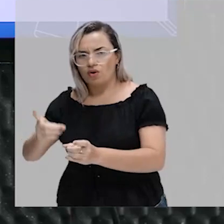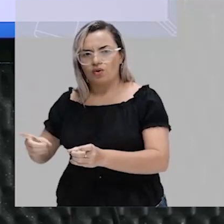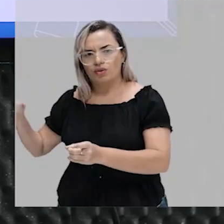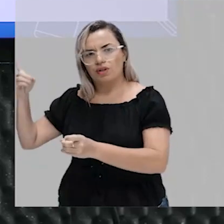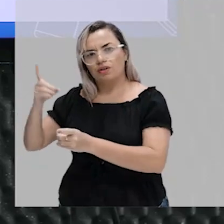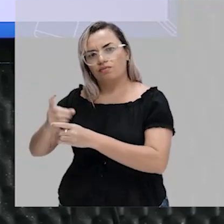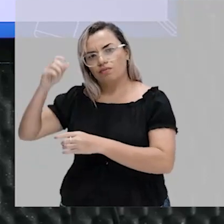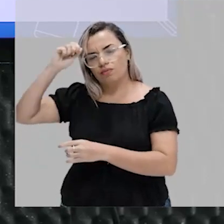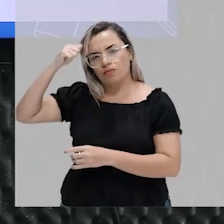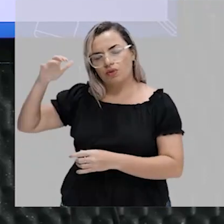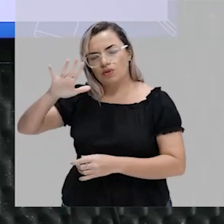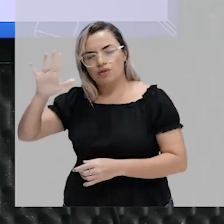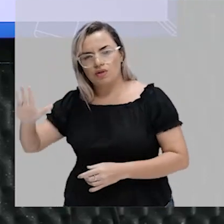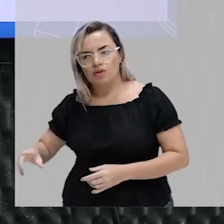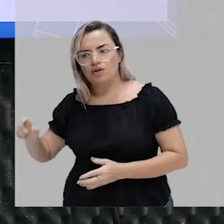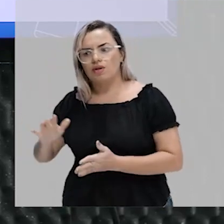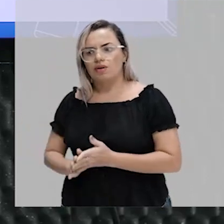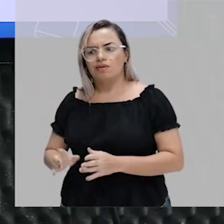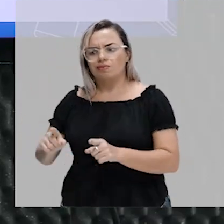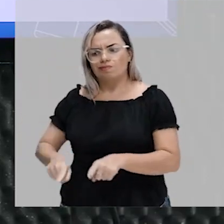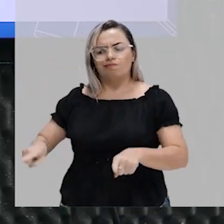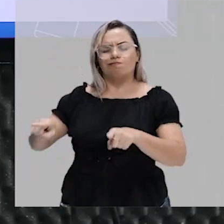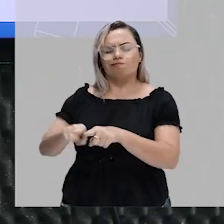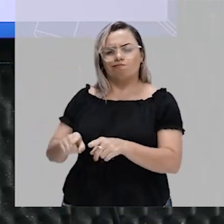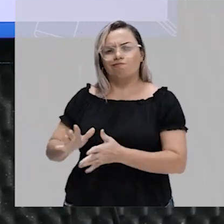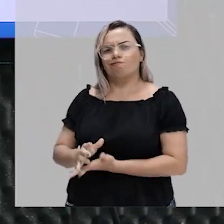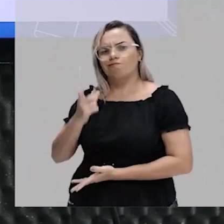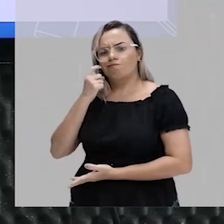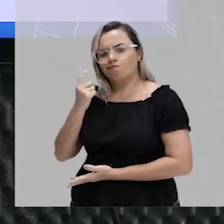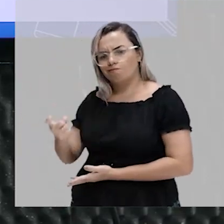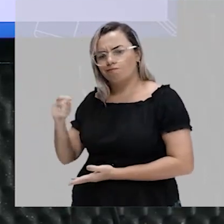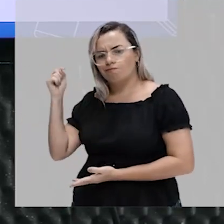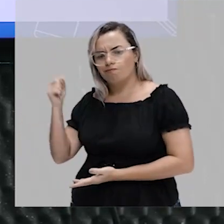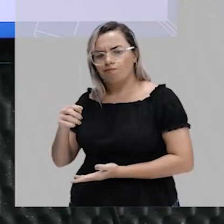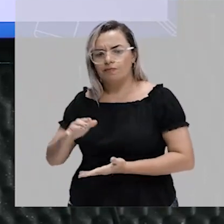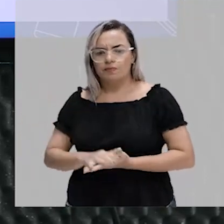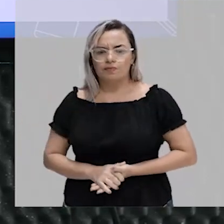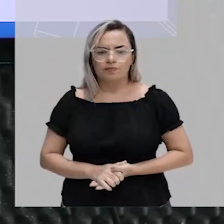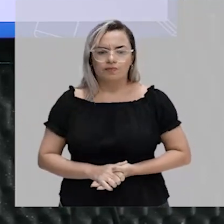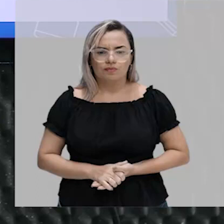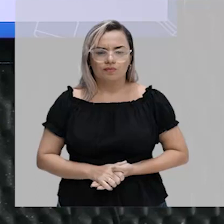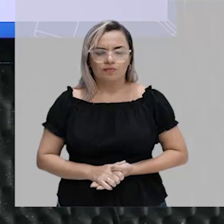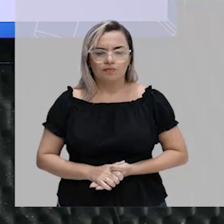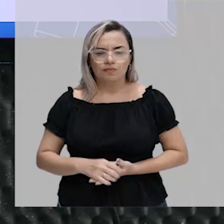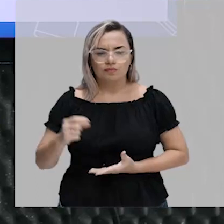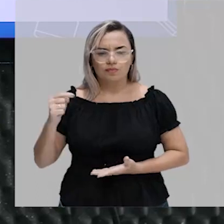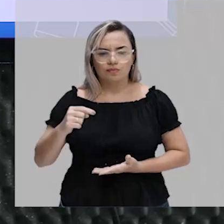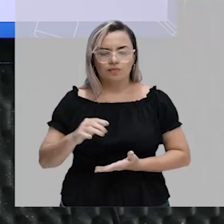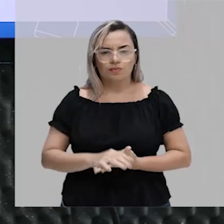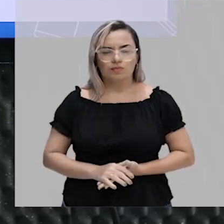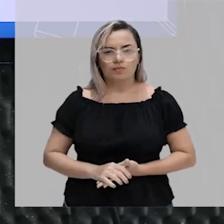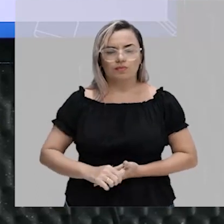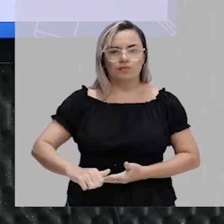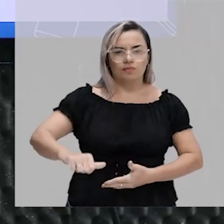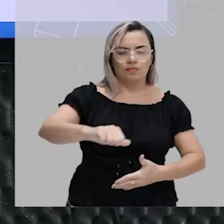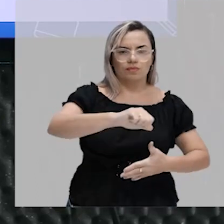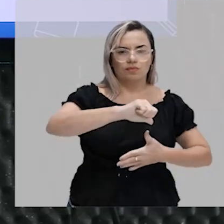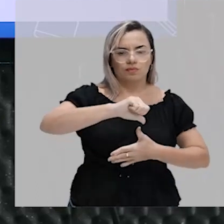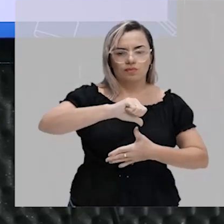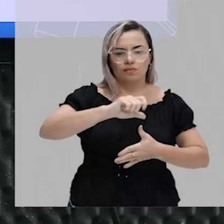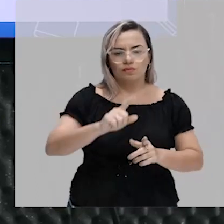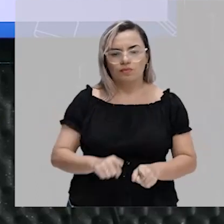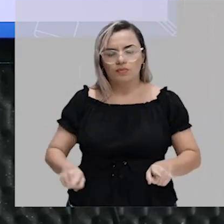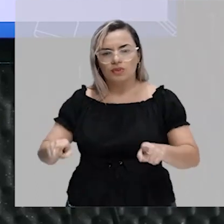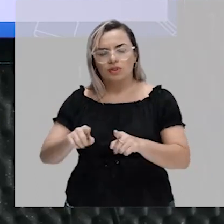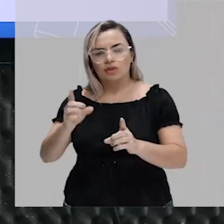África. Olha que interessante, tá? Eu encontro fósseis do sul da América do Sul também no